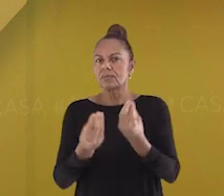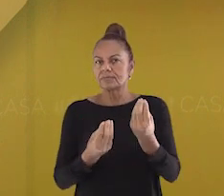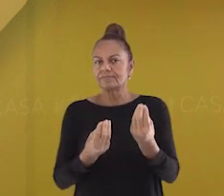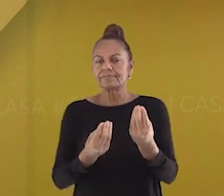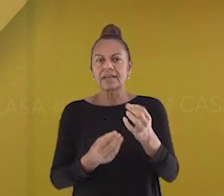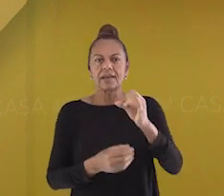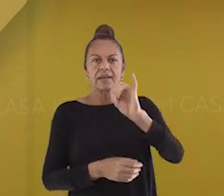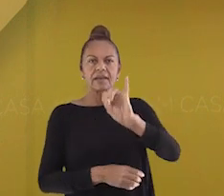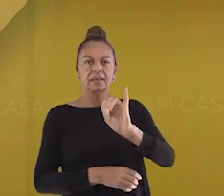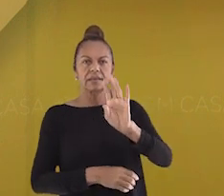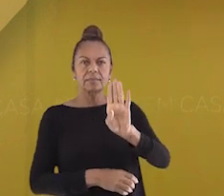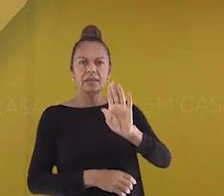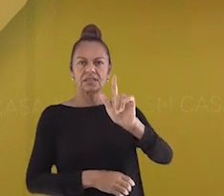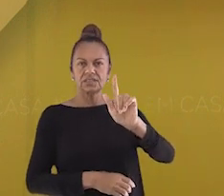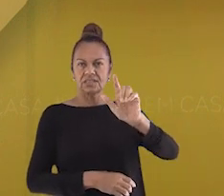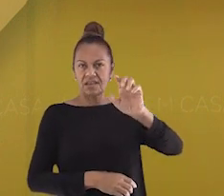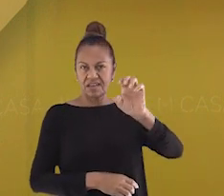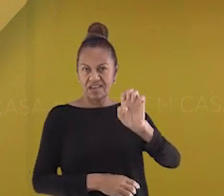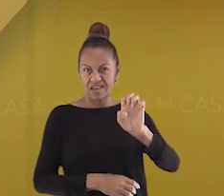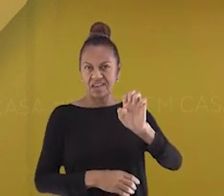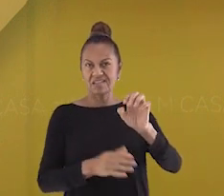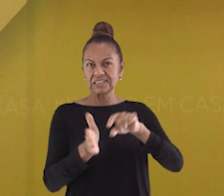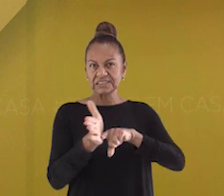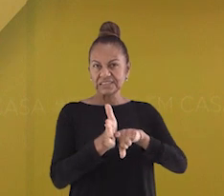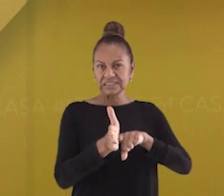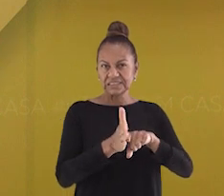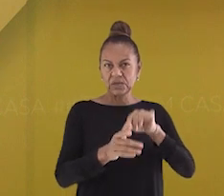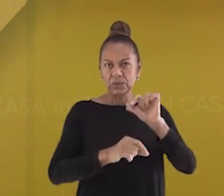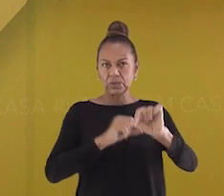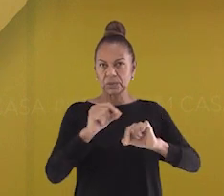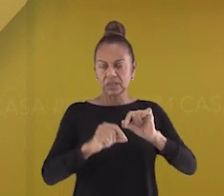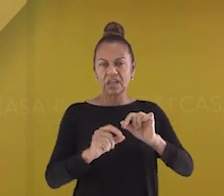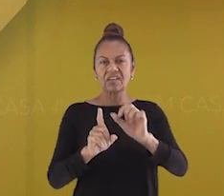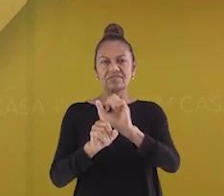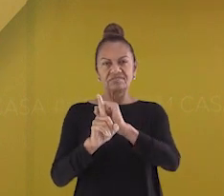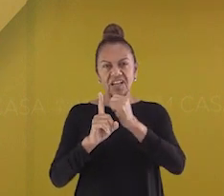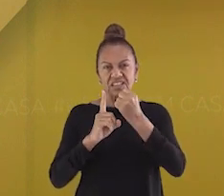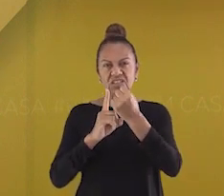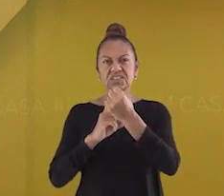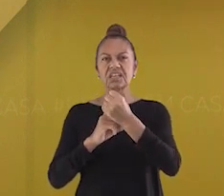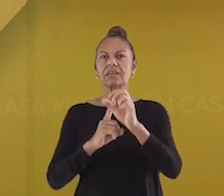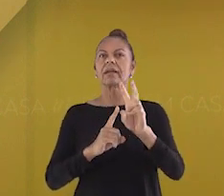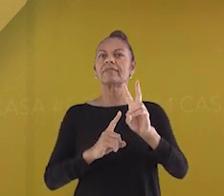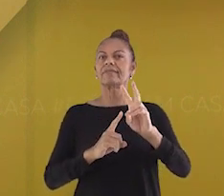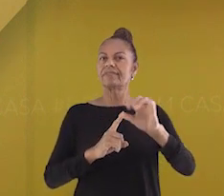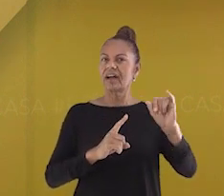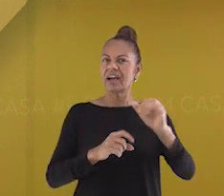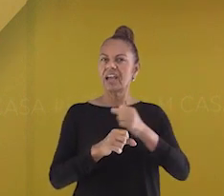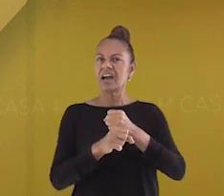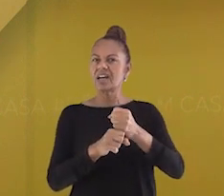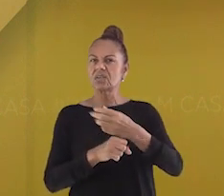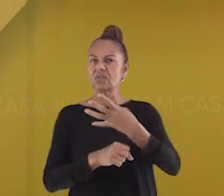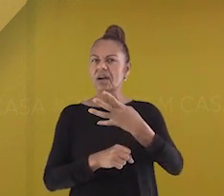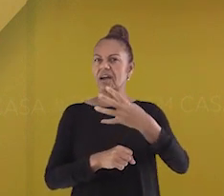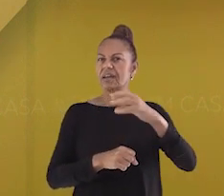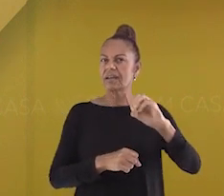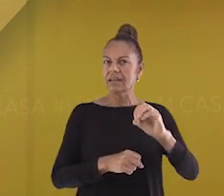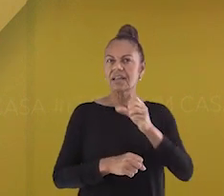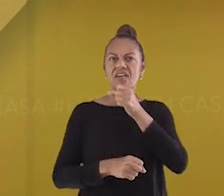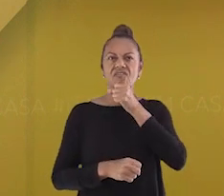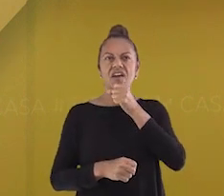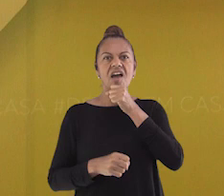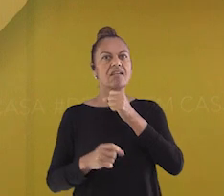O IBGE aponta o envelhecimento da população no Brasil e prevê que haverá uma sociedade com